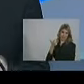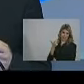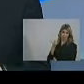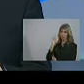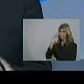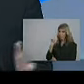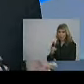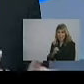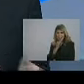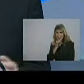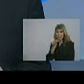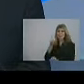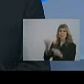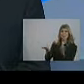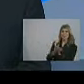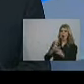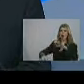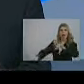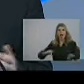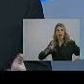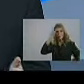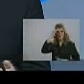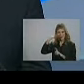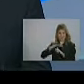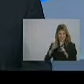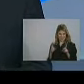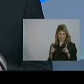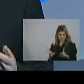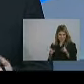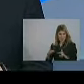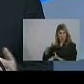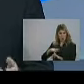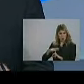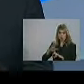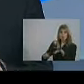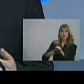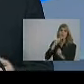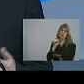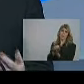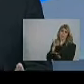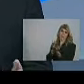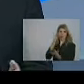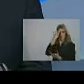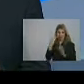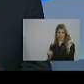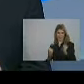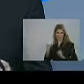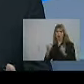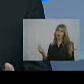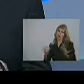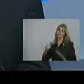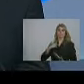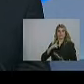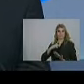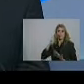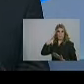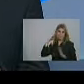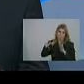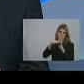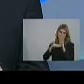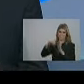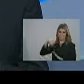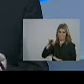apenas para tirar a mercadoria de camelô e fazer multa dos automóveis, que hoje tem uma meta na prefeitura, tem